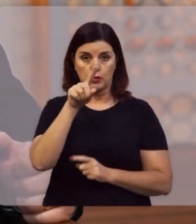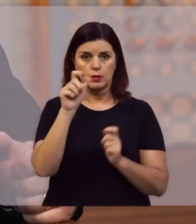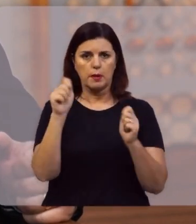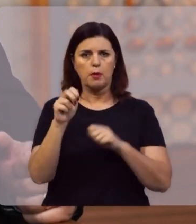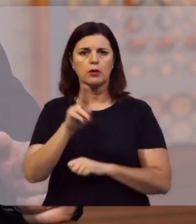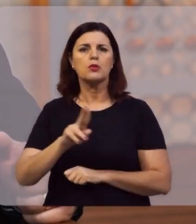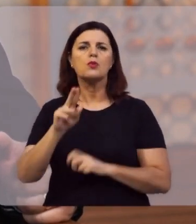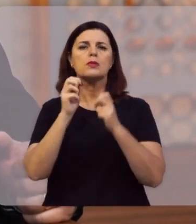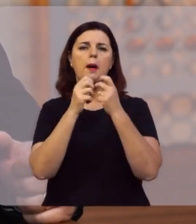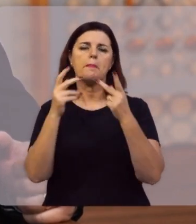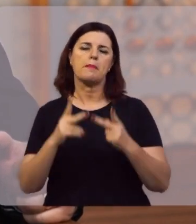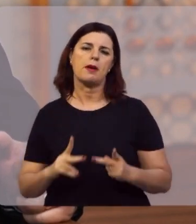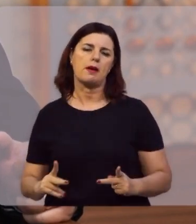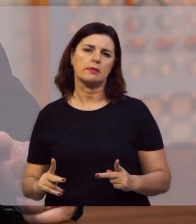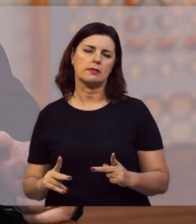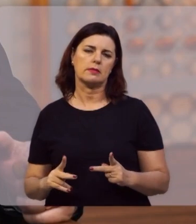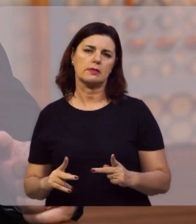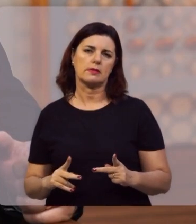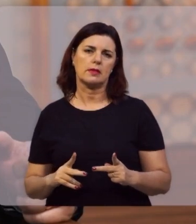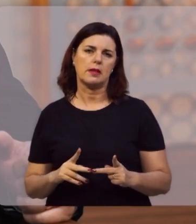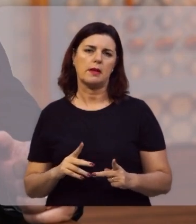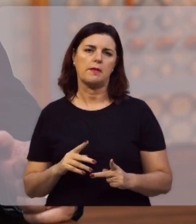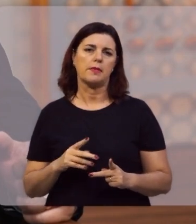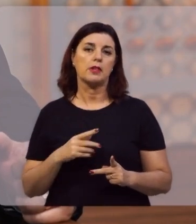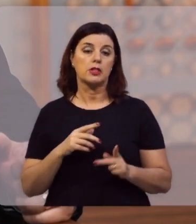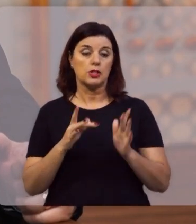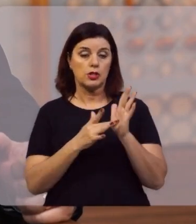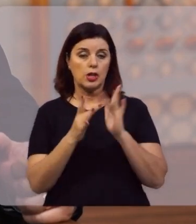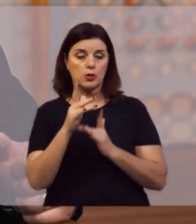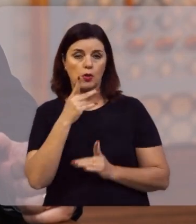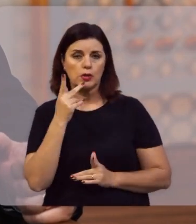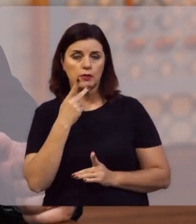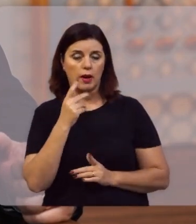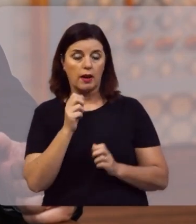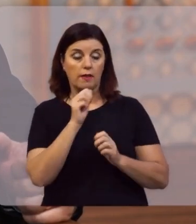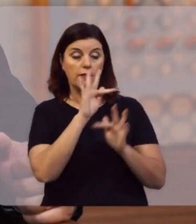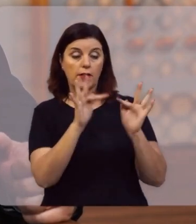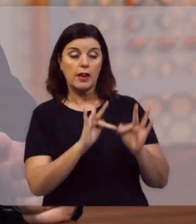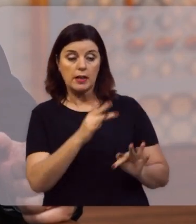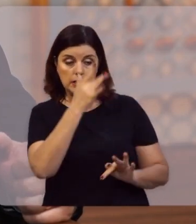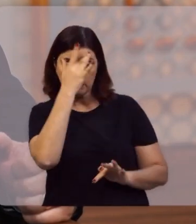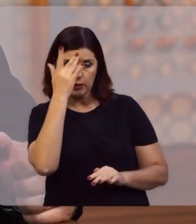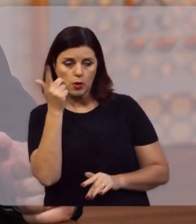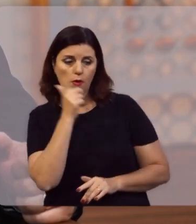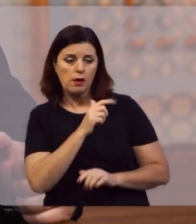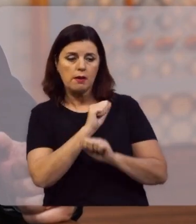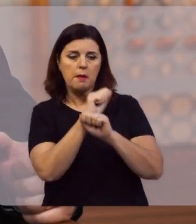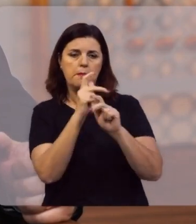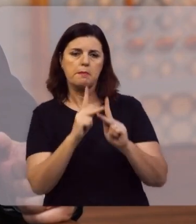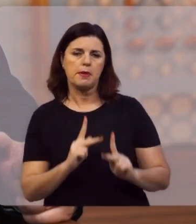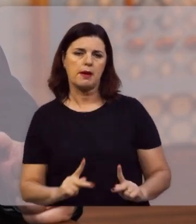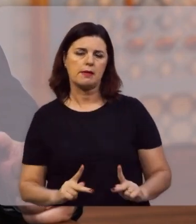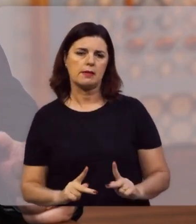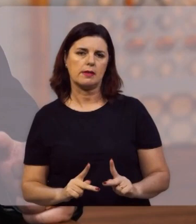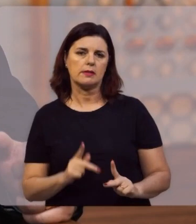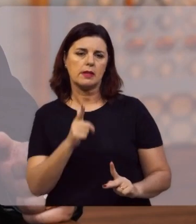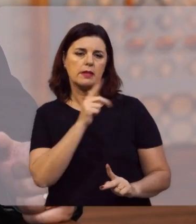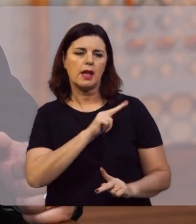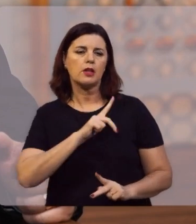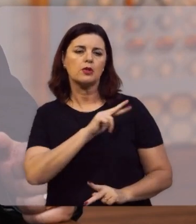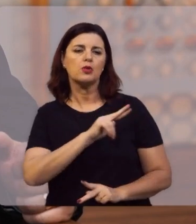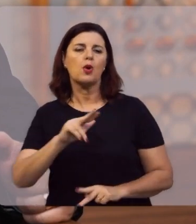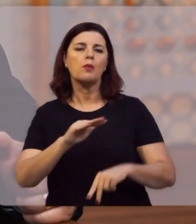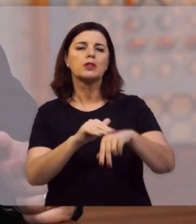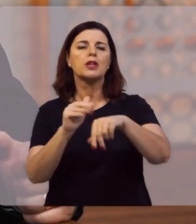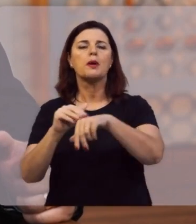instrumento de paz o Senhor Jesus disse bem-aventurados Os Pacificadores porque eles serão chamados filhos de Deus